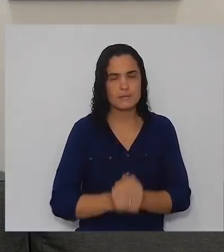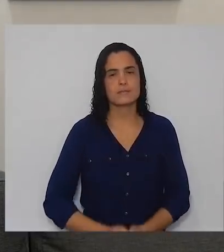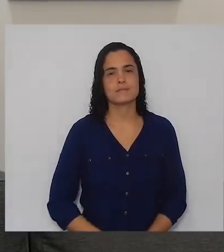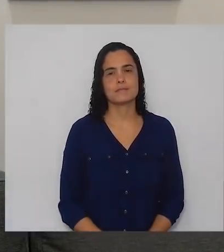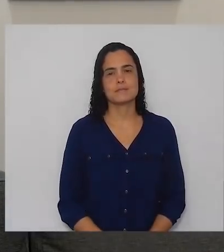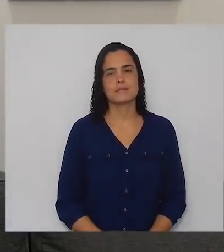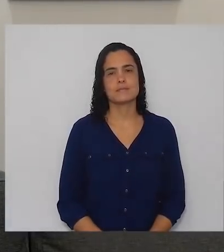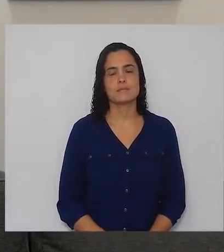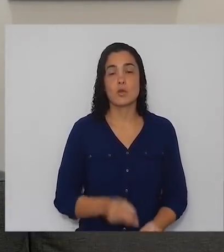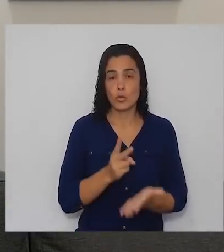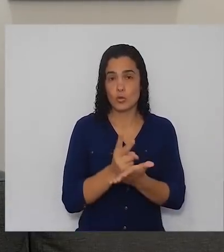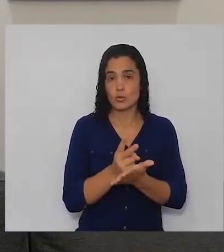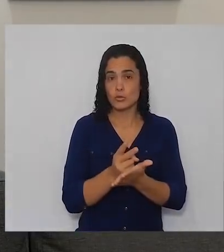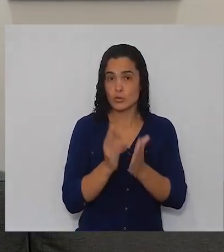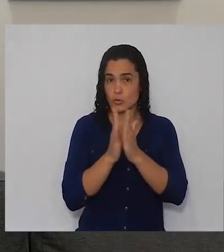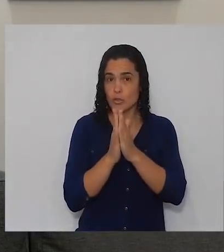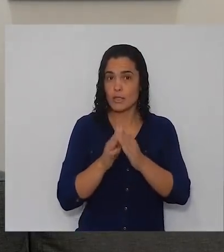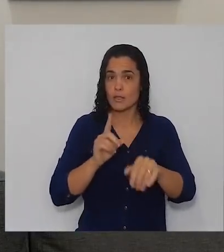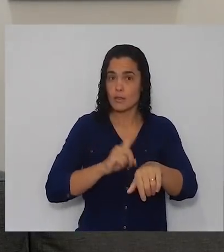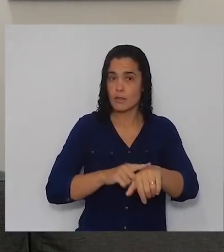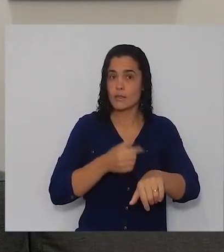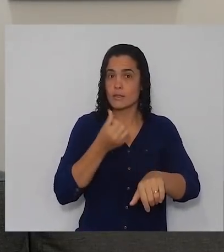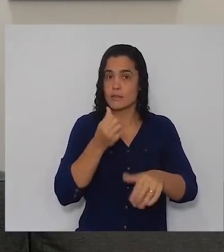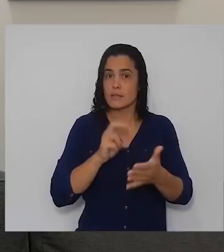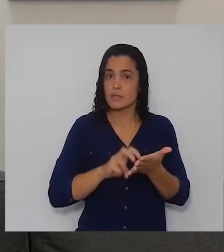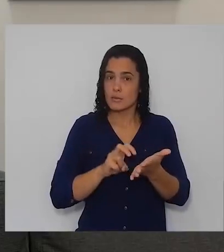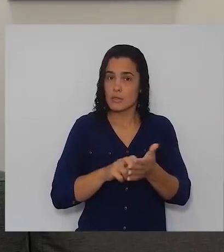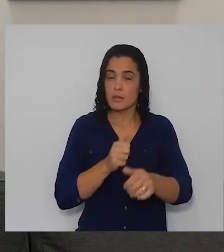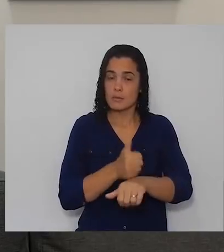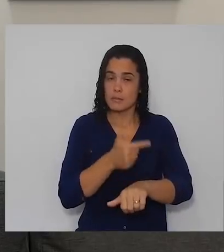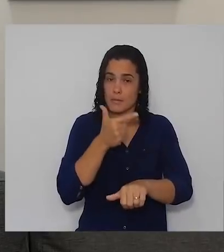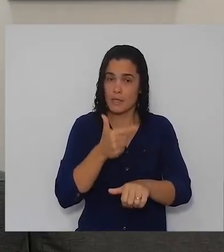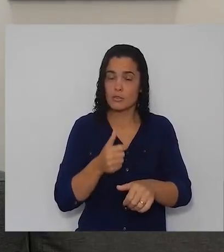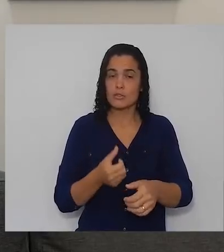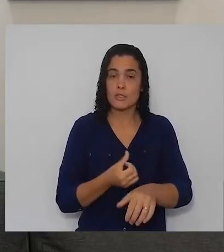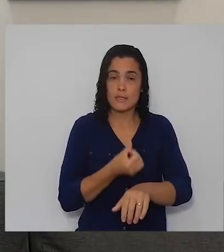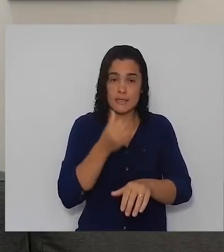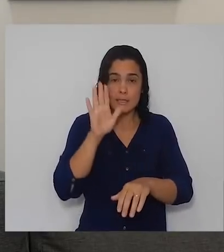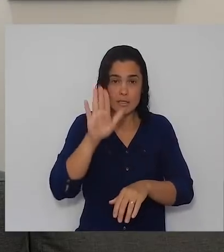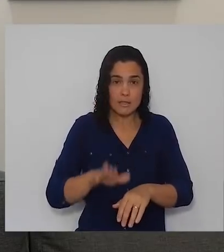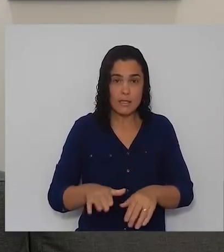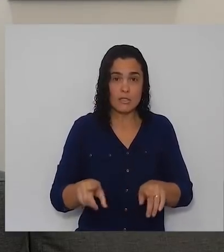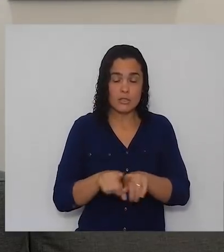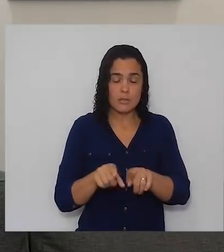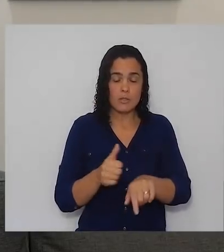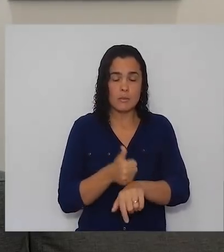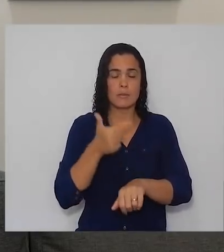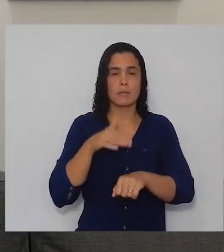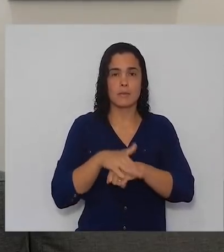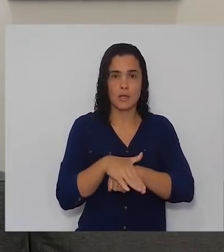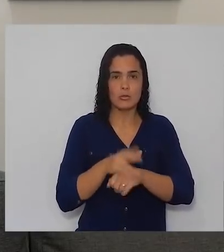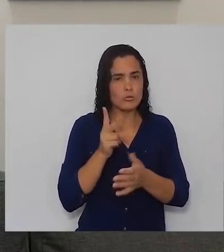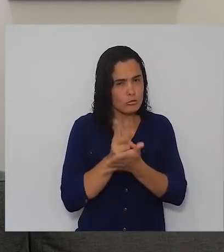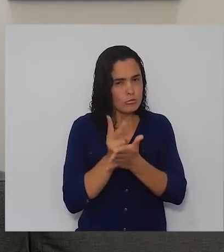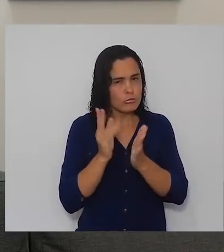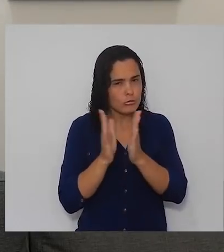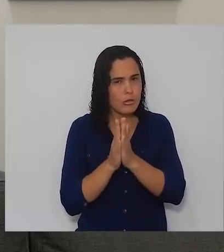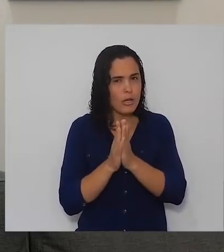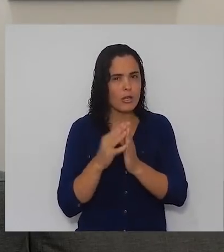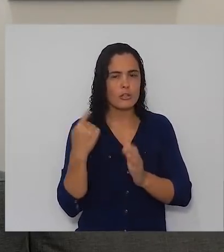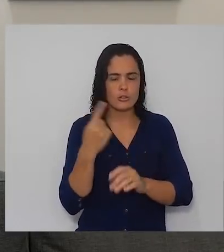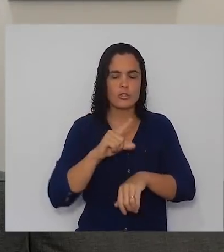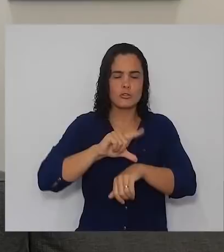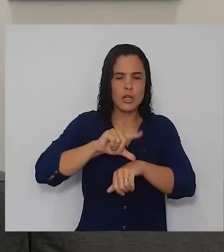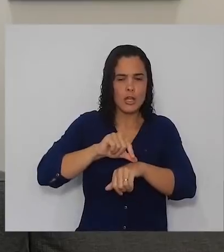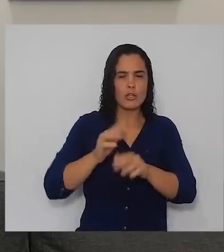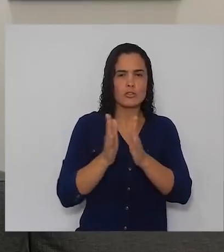de Ti. Em nome de Jesus. Amém. Continue orando. 6 horas da manhã, 12h, 18h, 19h é o nosso relógio de oração